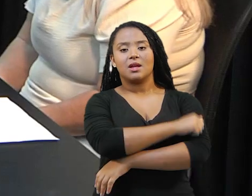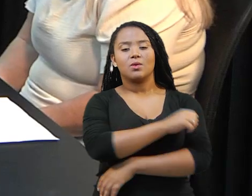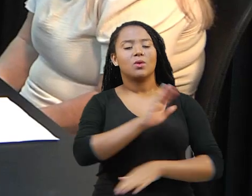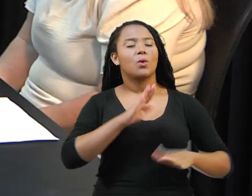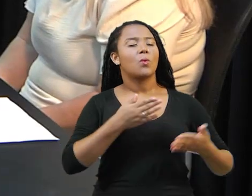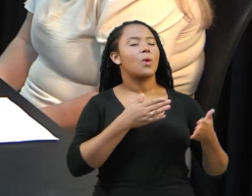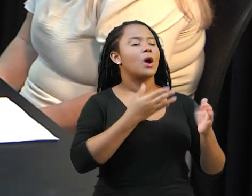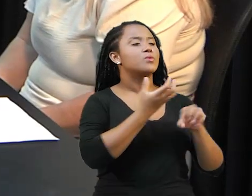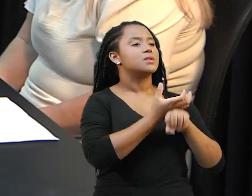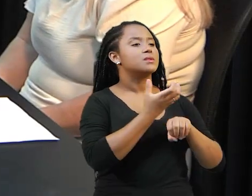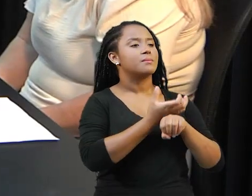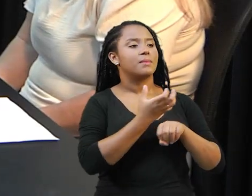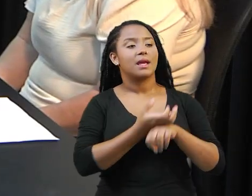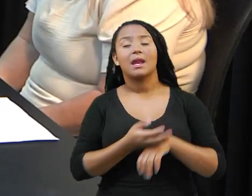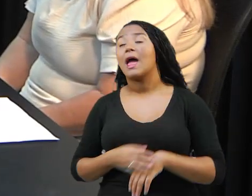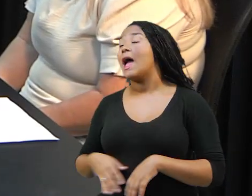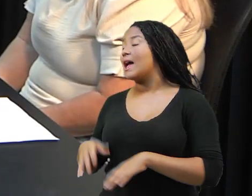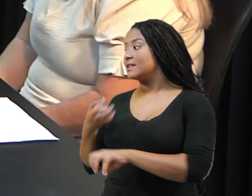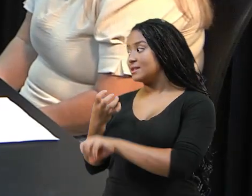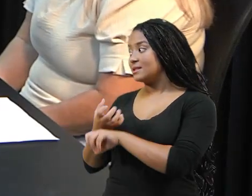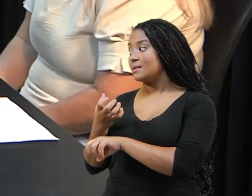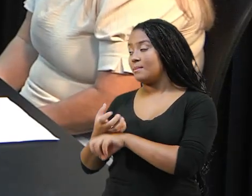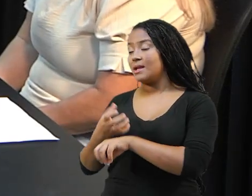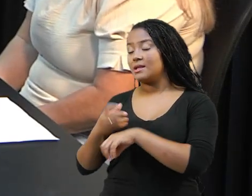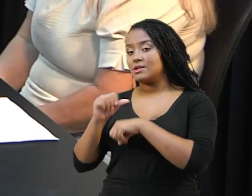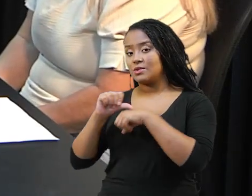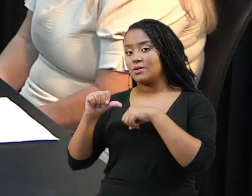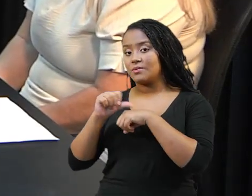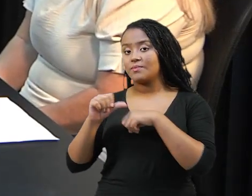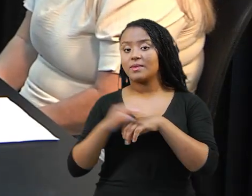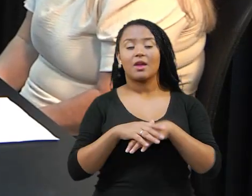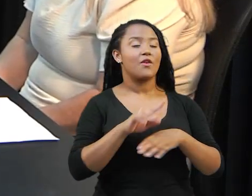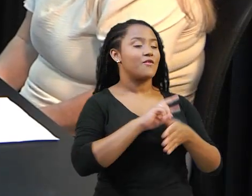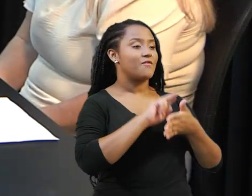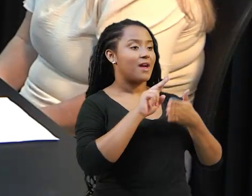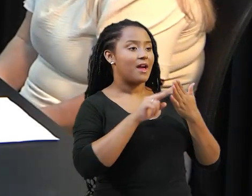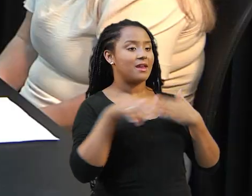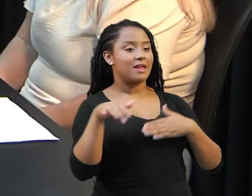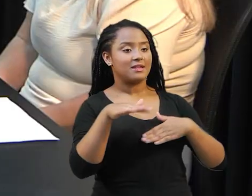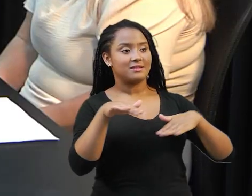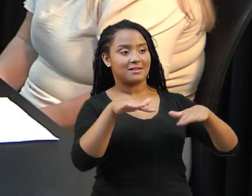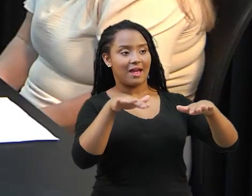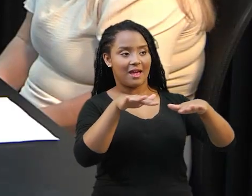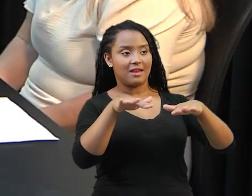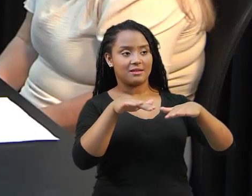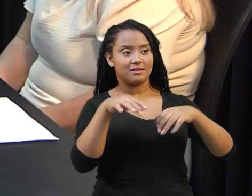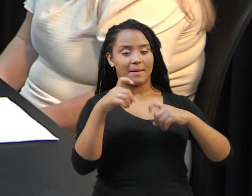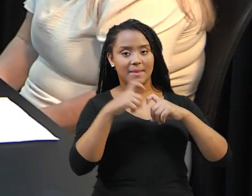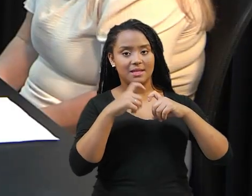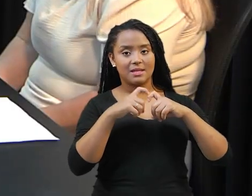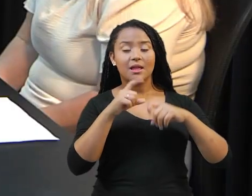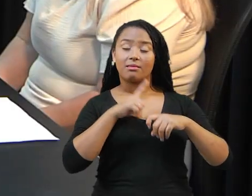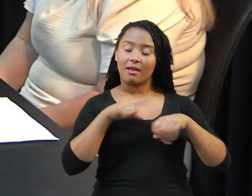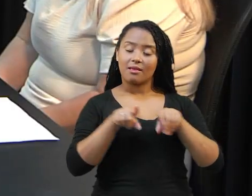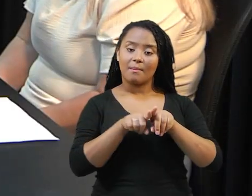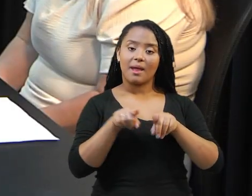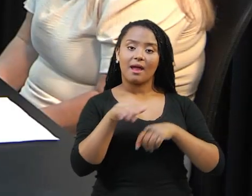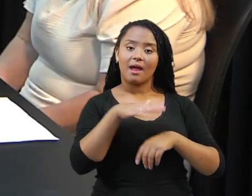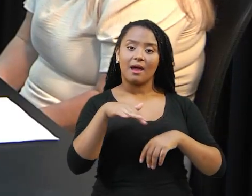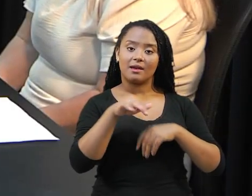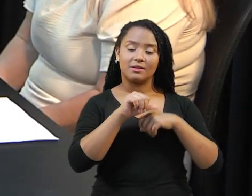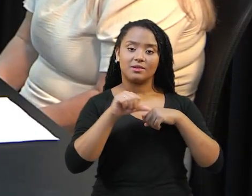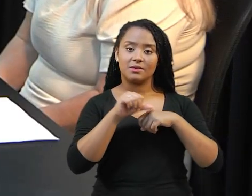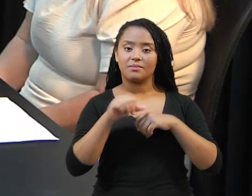professor? Cirurgia, dentro Sim. da cirurgia. Professor, então, várias áreas da medicina, eles passam com a gente na área da